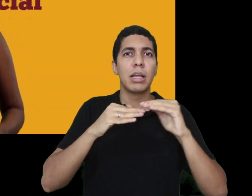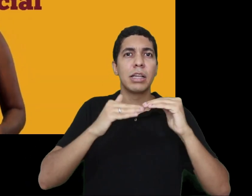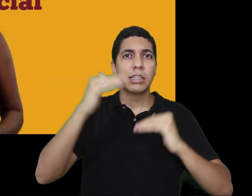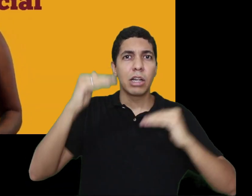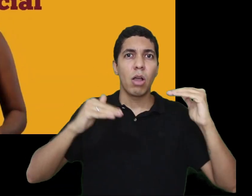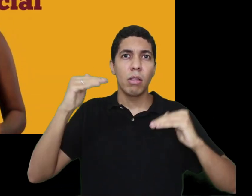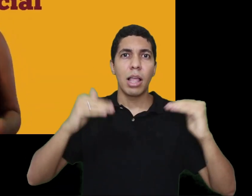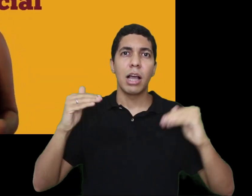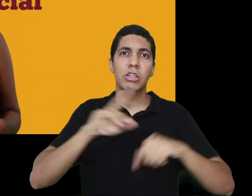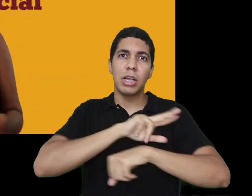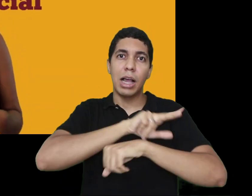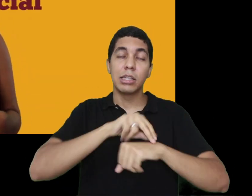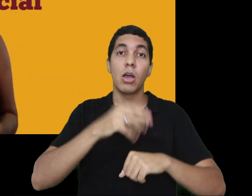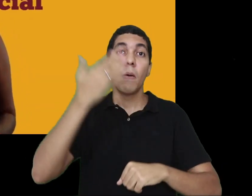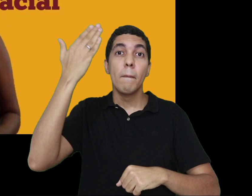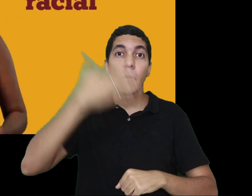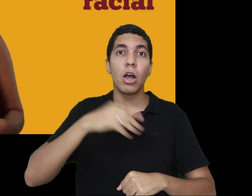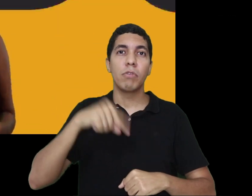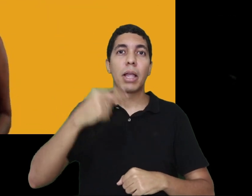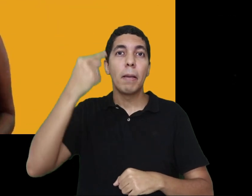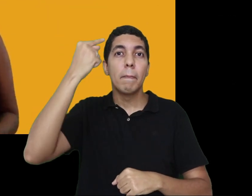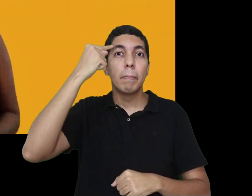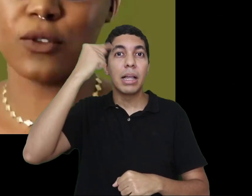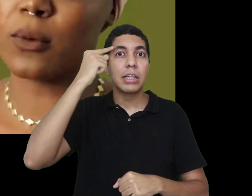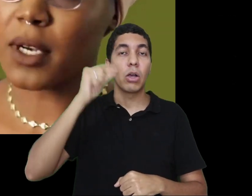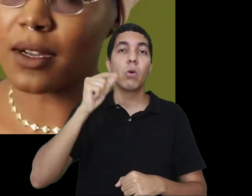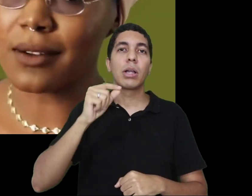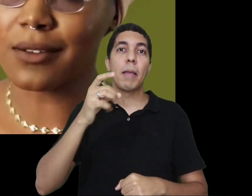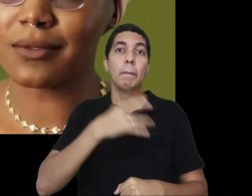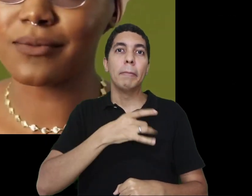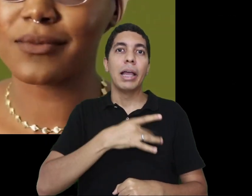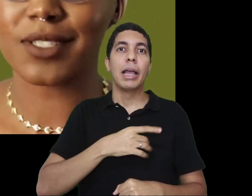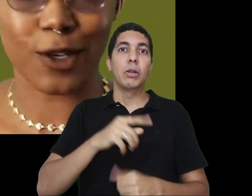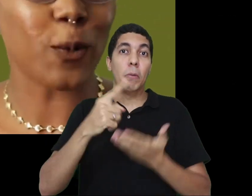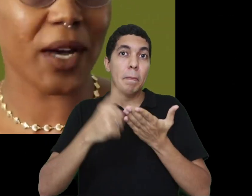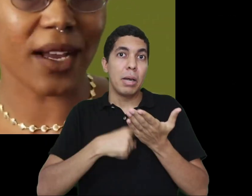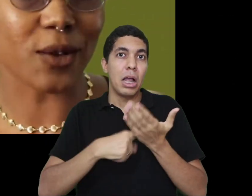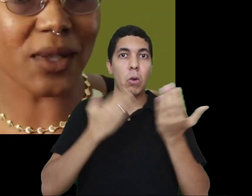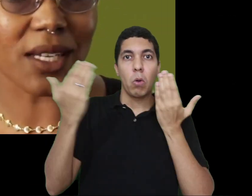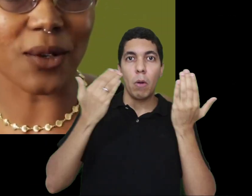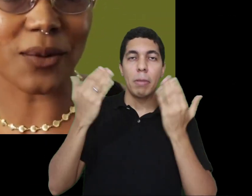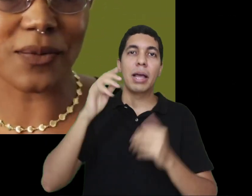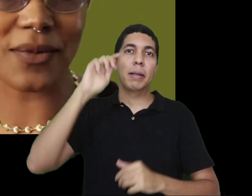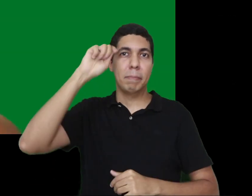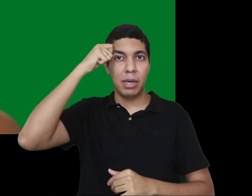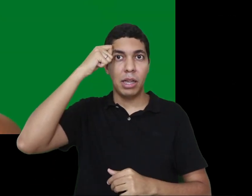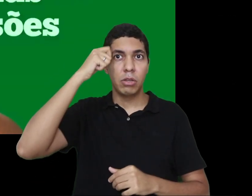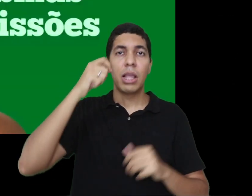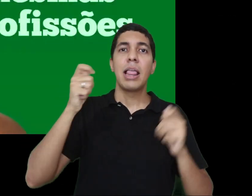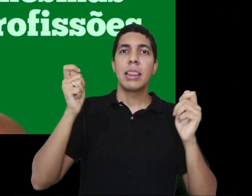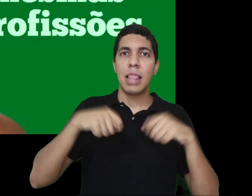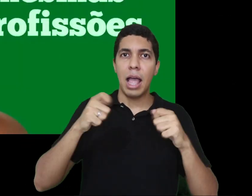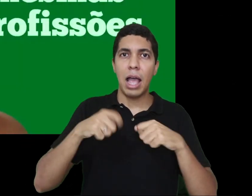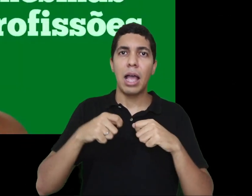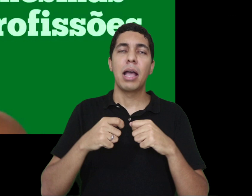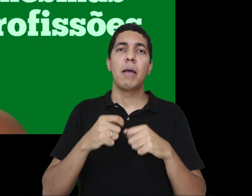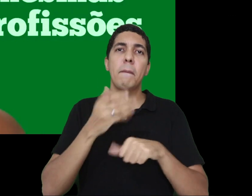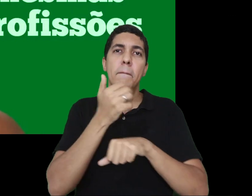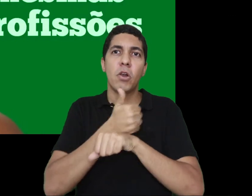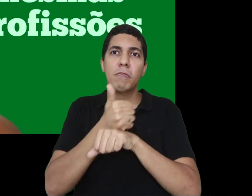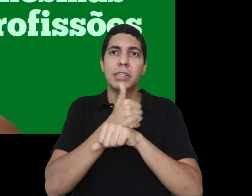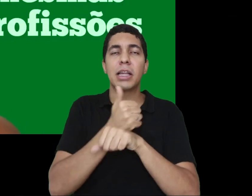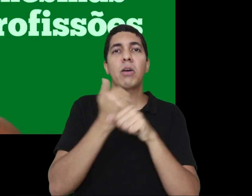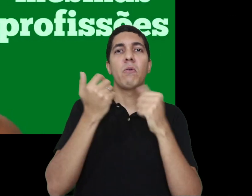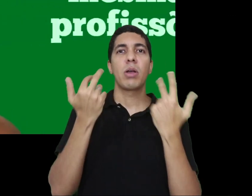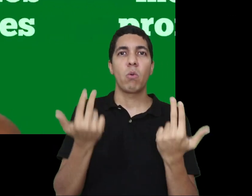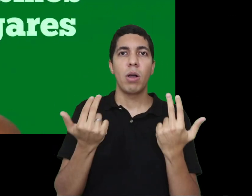racial mostram que existe um pensamento enraizado de medo do branco ser comparado ao negro, de ter as mesmas profissões que